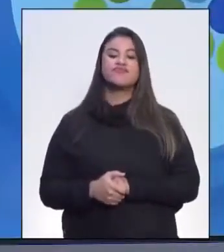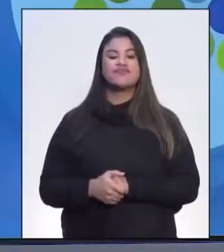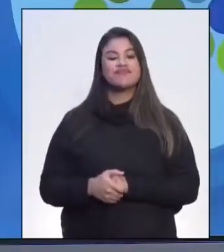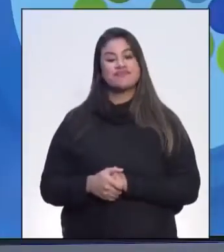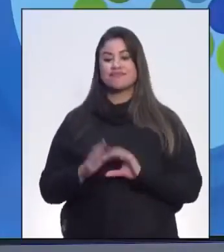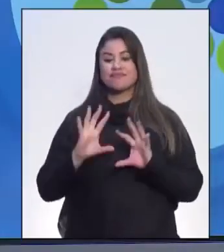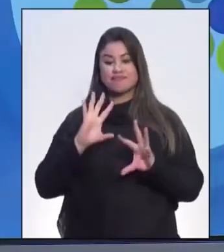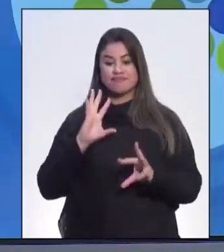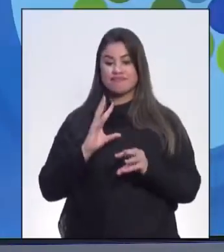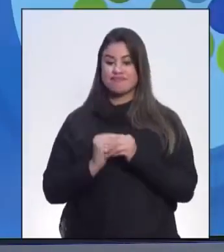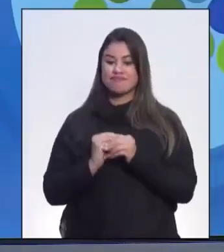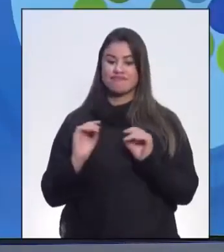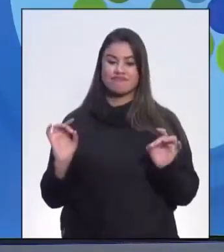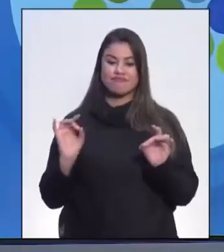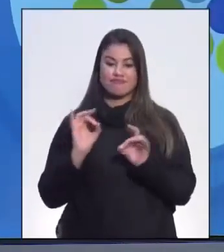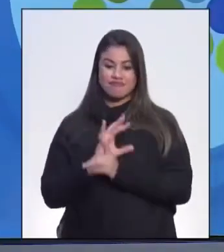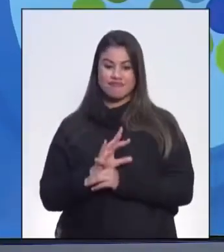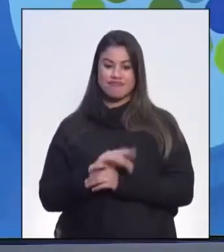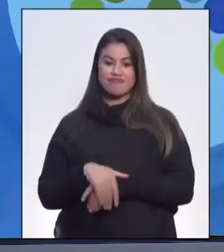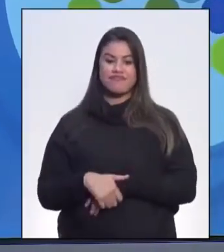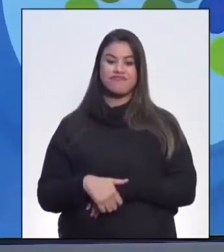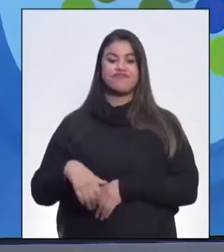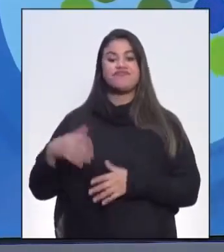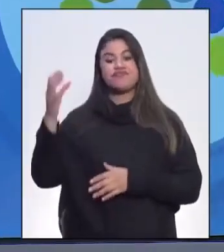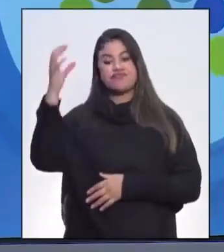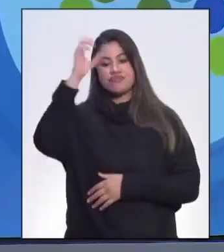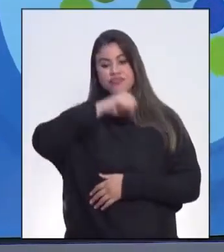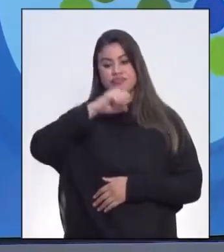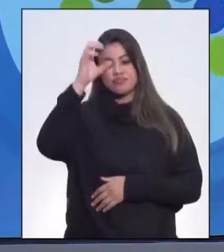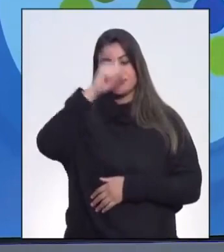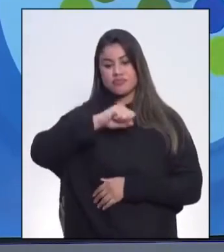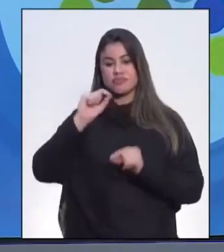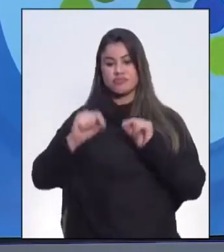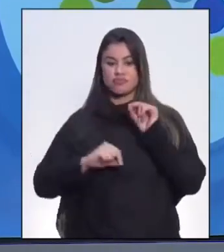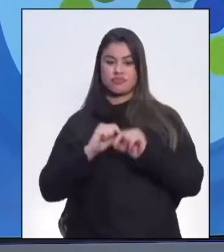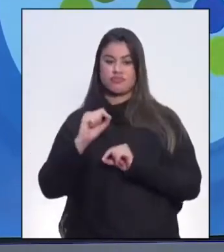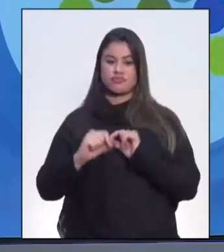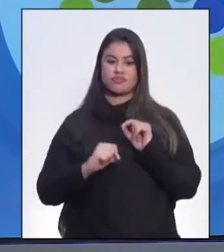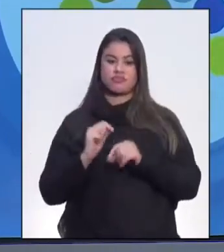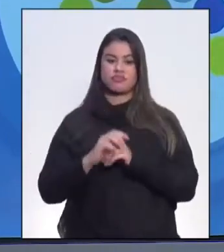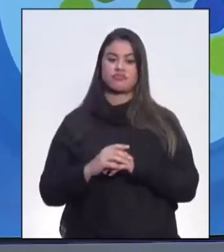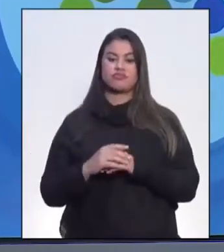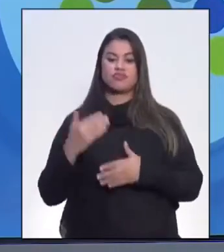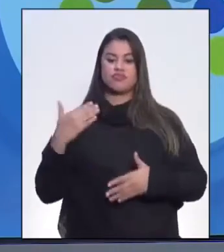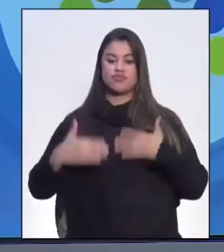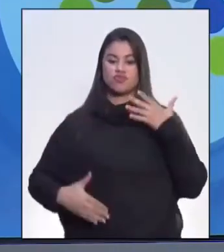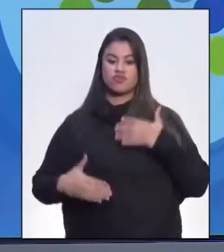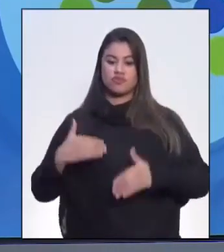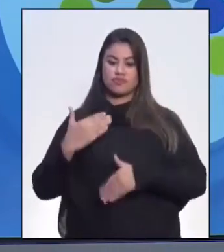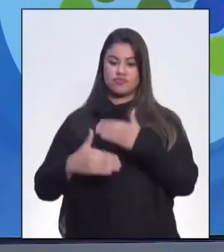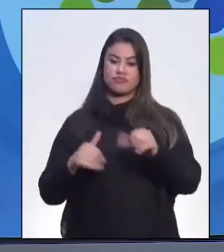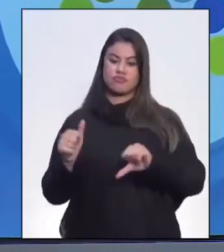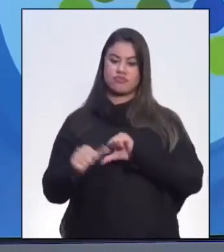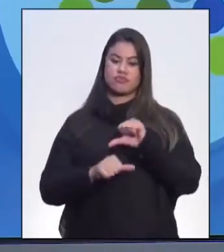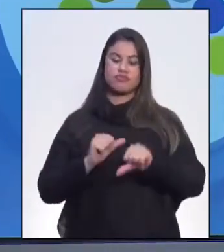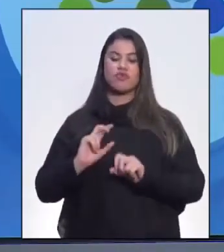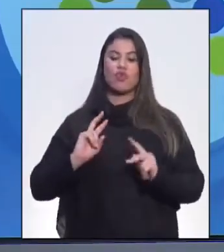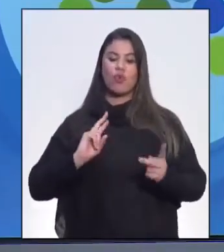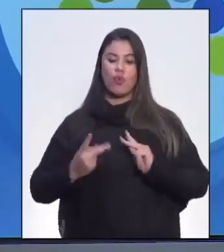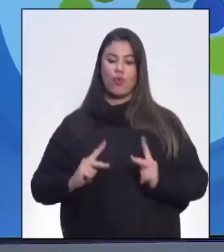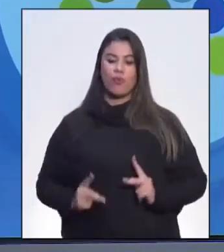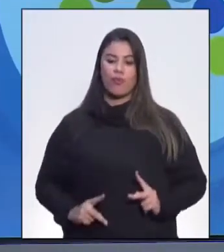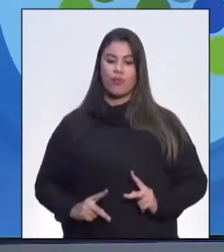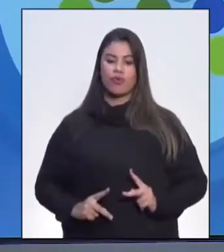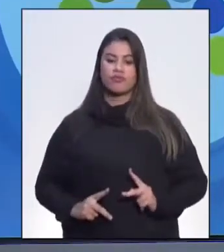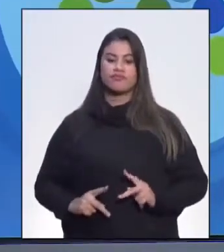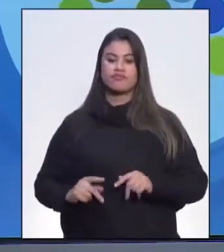isso. Bom, aprendemos hoje mudanças que ocorrem no ser humano no período da puberdade, alguns hormônios